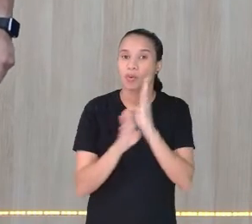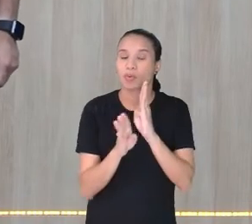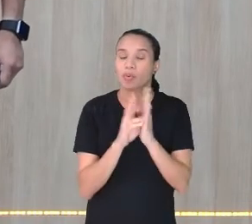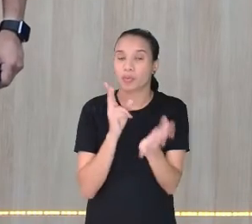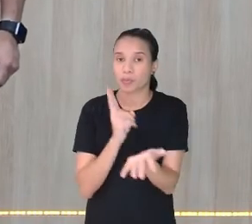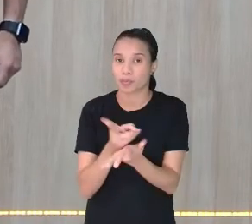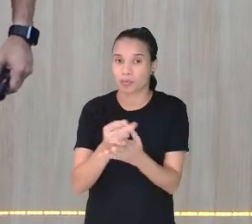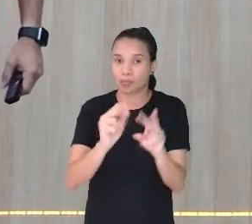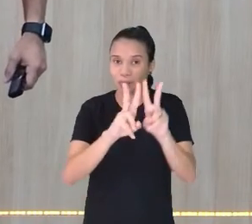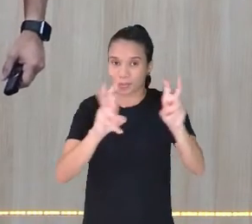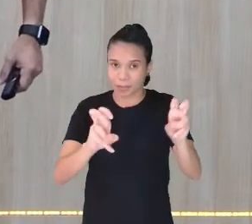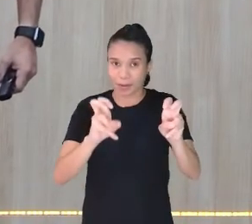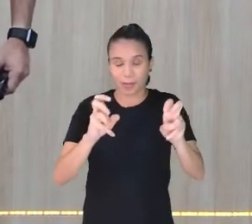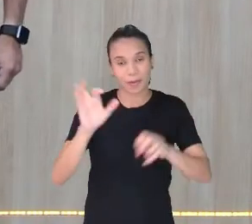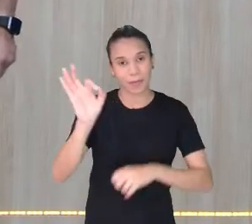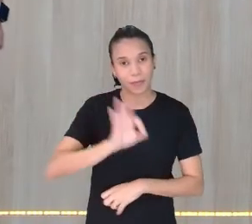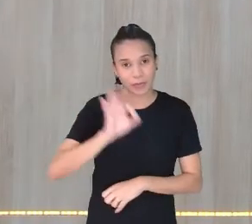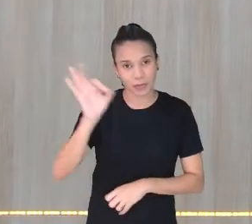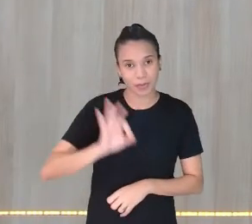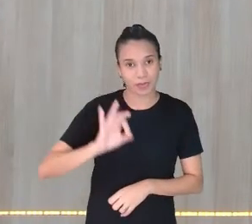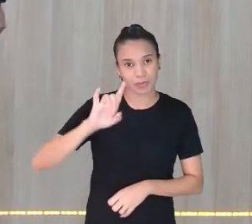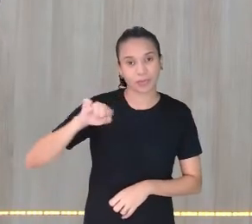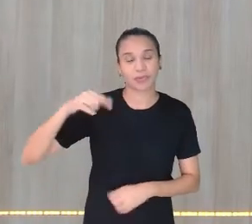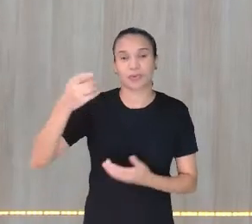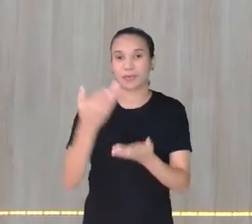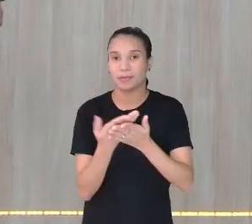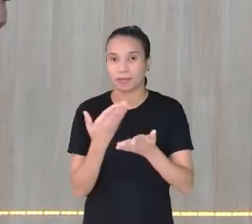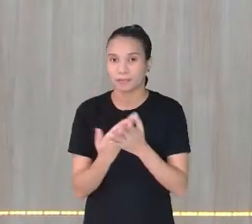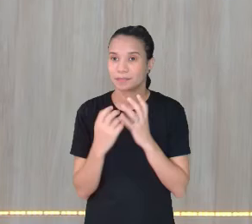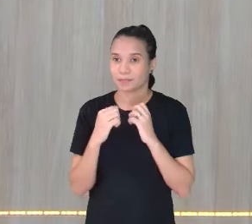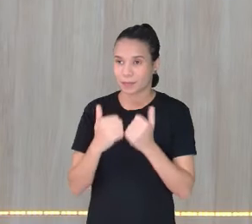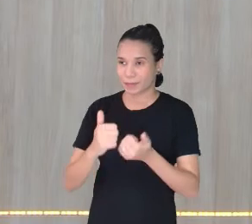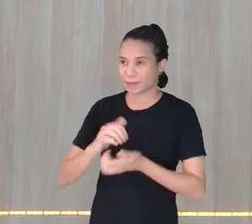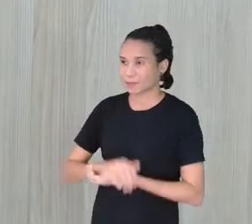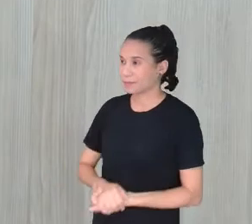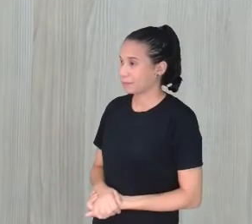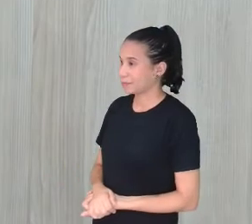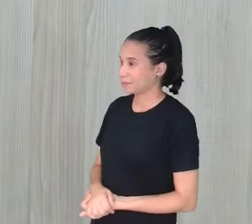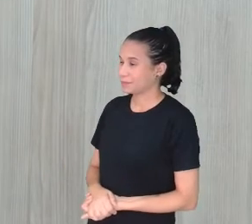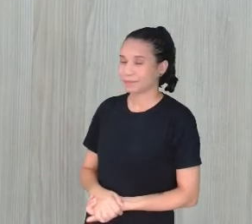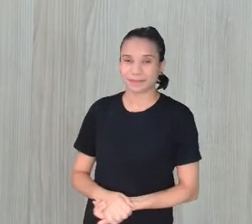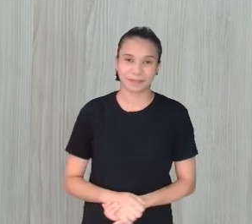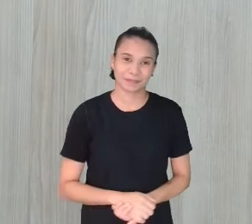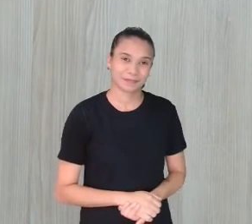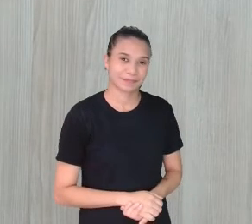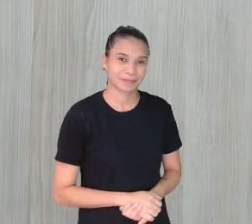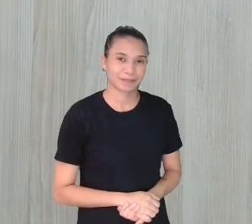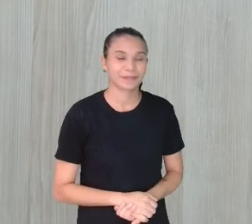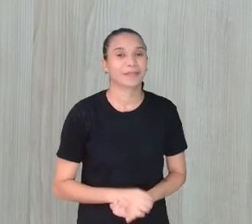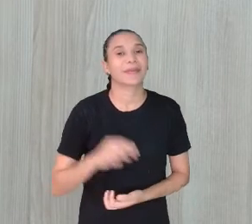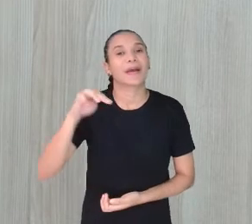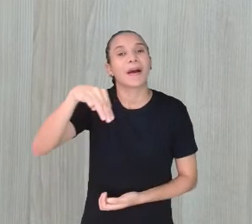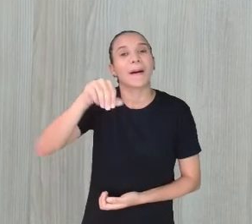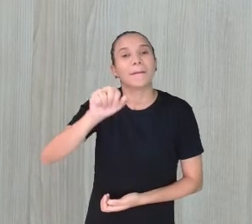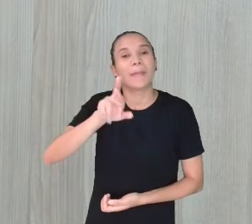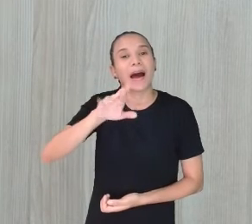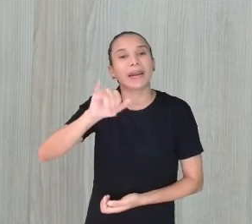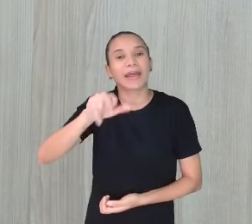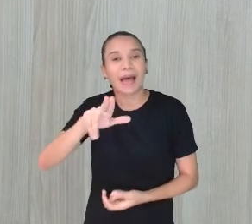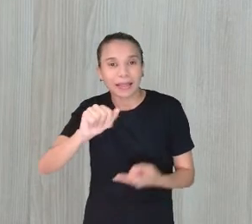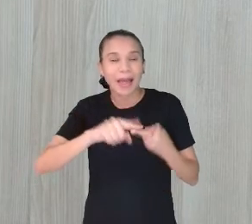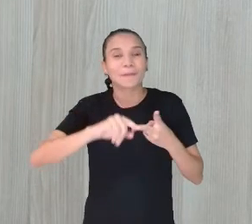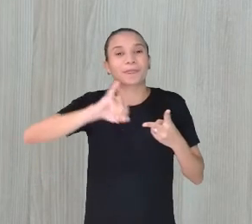continua com essa mesma ideia de porcentagem aí nas próximas aulas, tá bom? Mariana, José